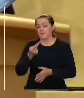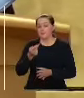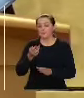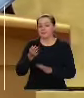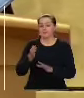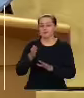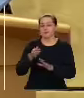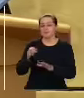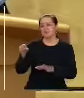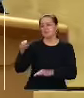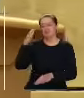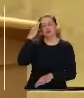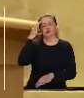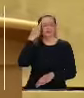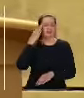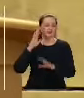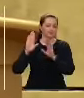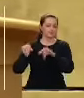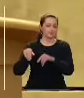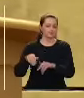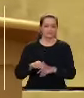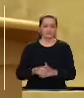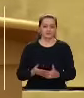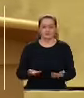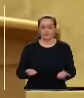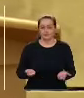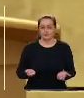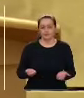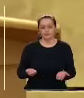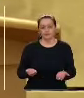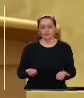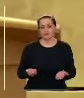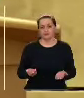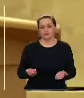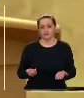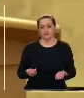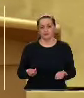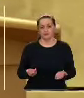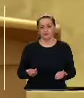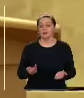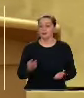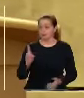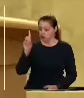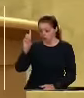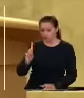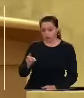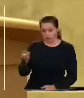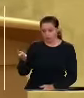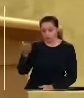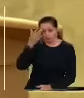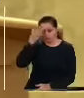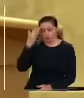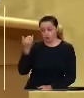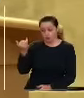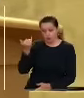mas eu sei que você não vai entender mesmo, deixa para lá. Quer dizer, peraí, dá o direito do outro falar.